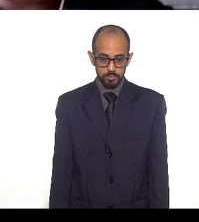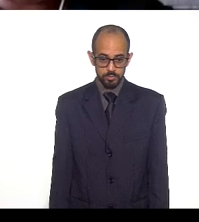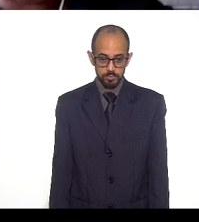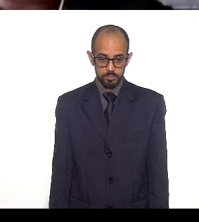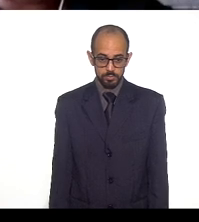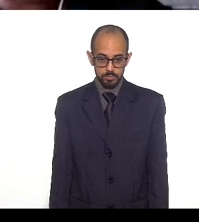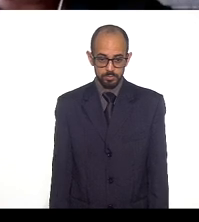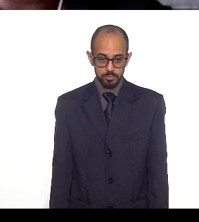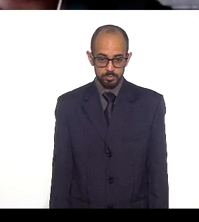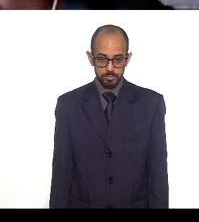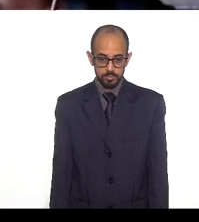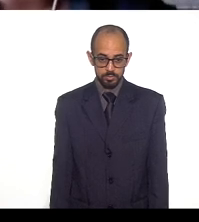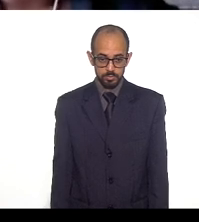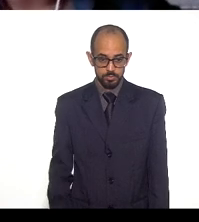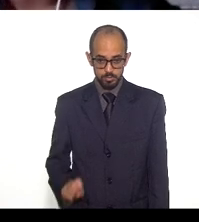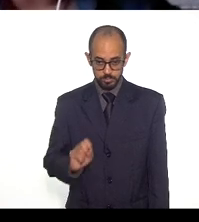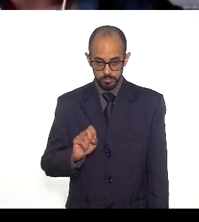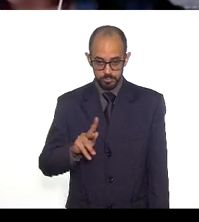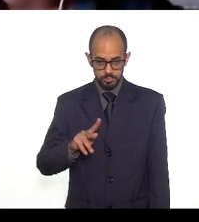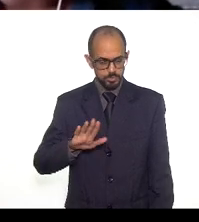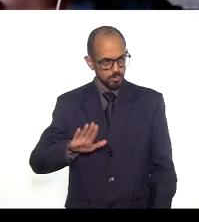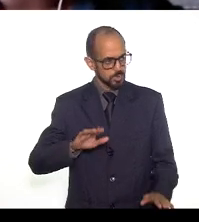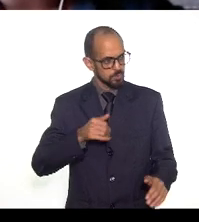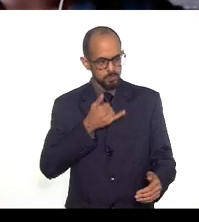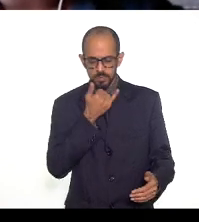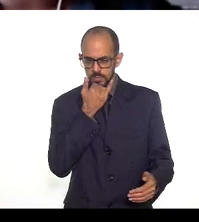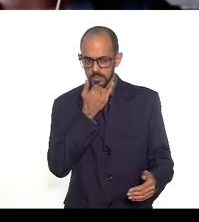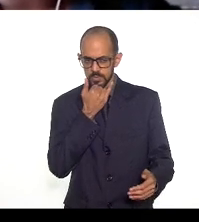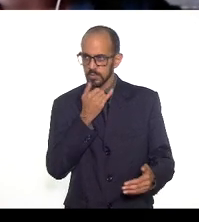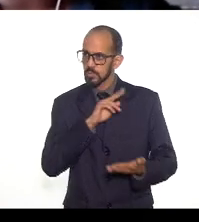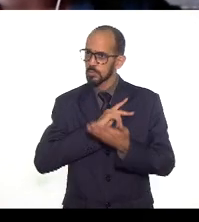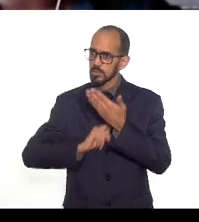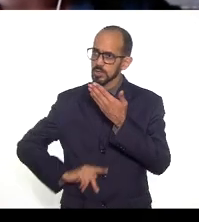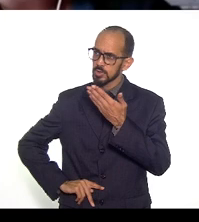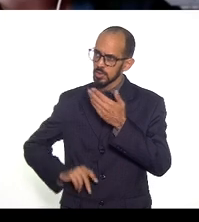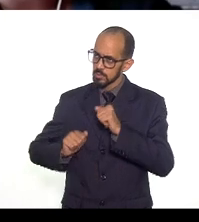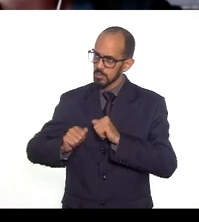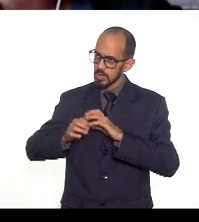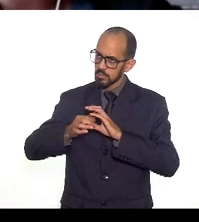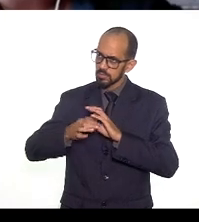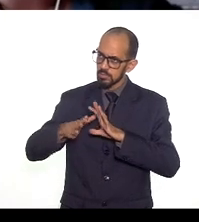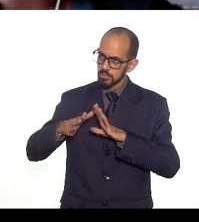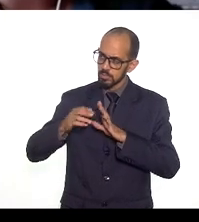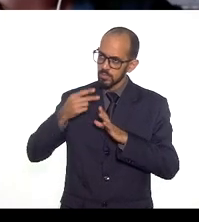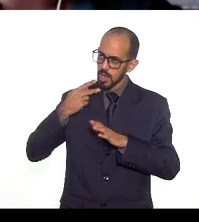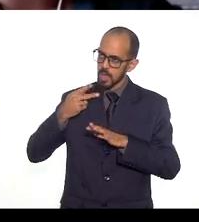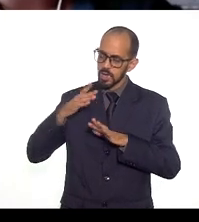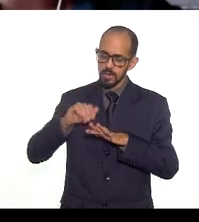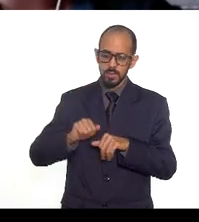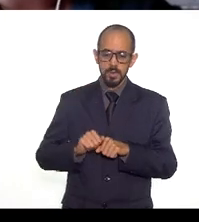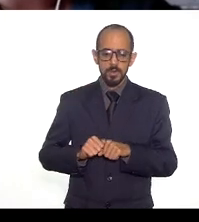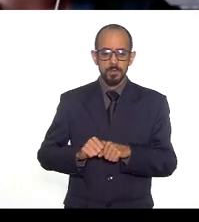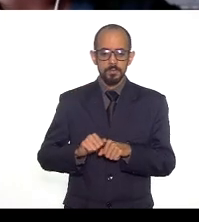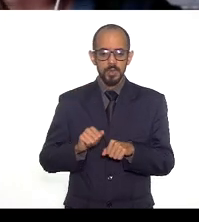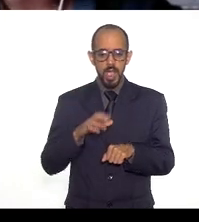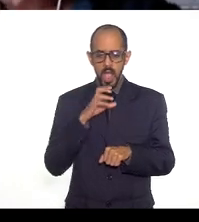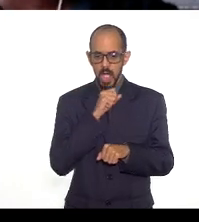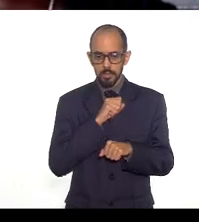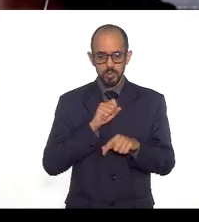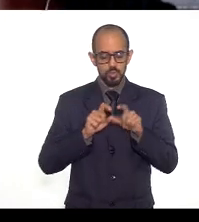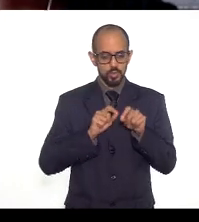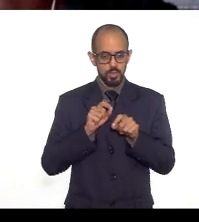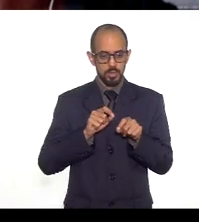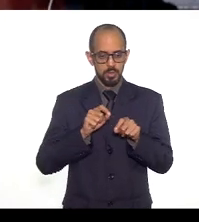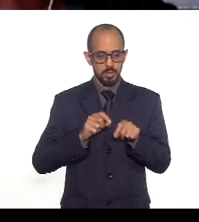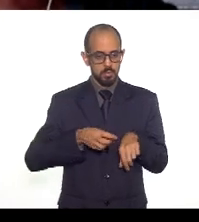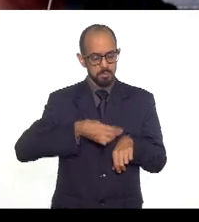Ok? Ok. Presidente, me permite? Me permite uma observação? É rapidinho. Ô, Márcio